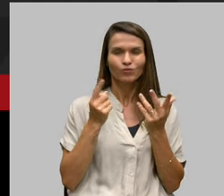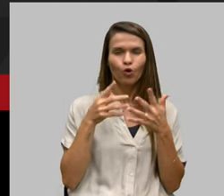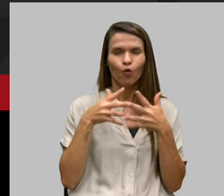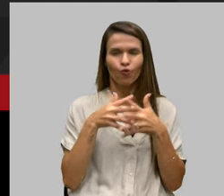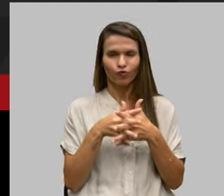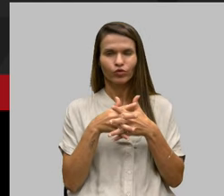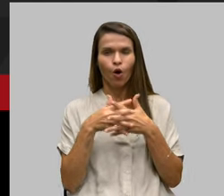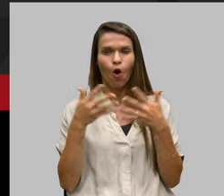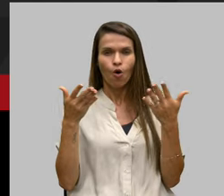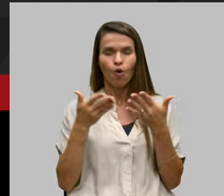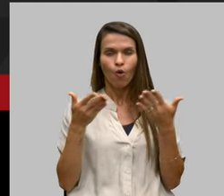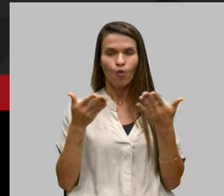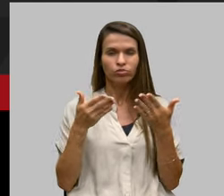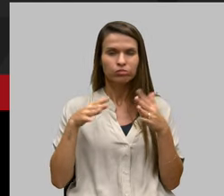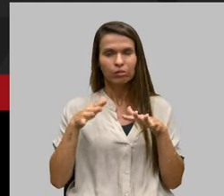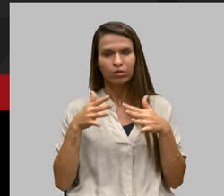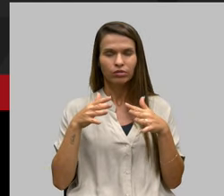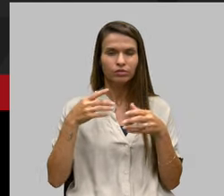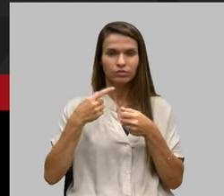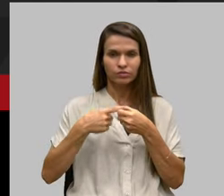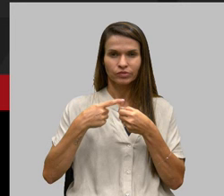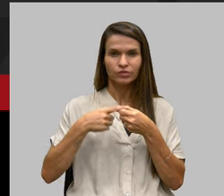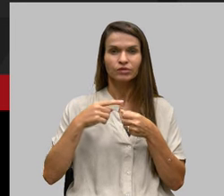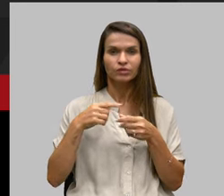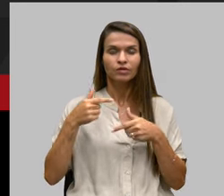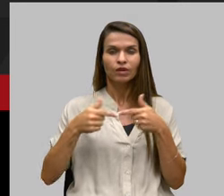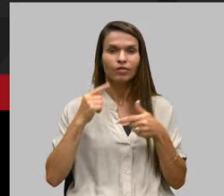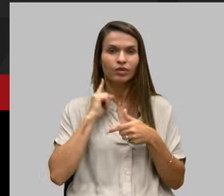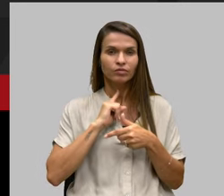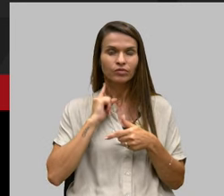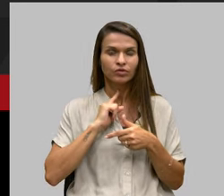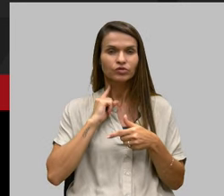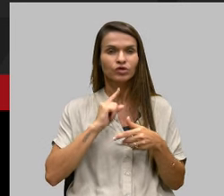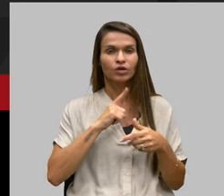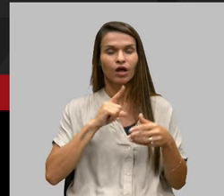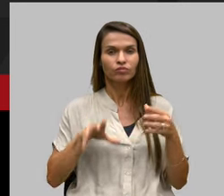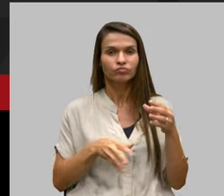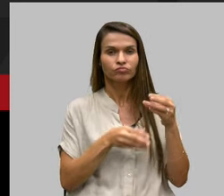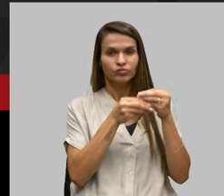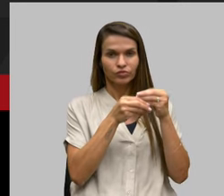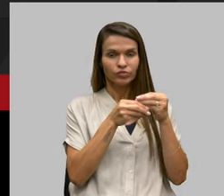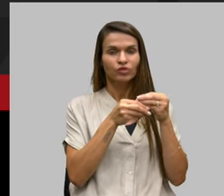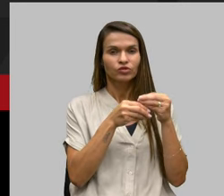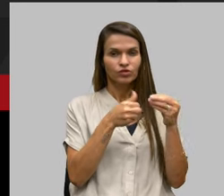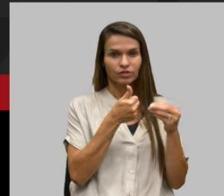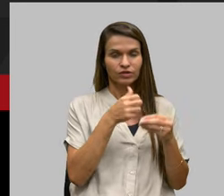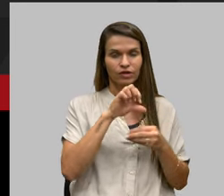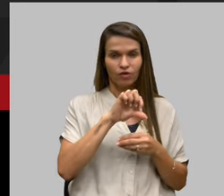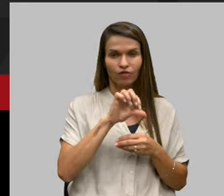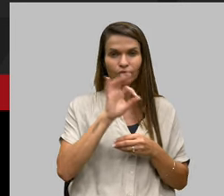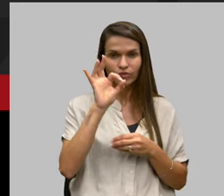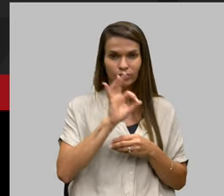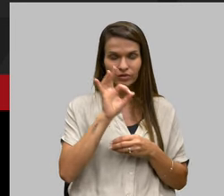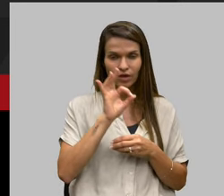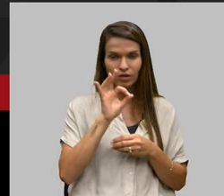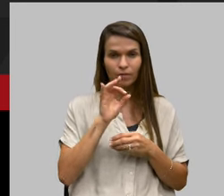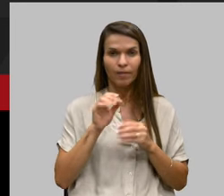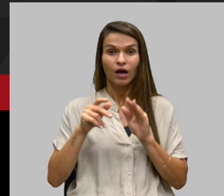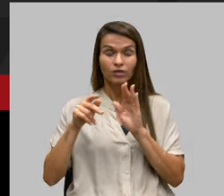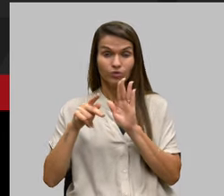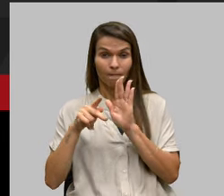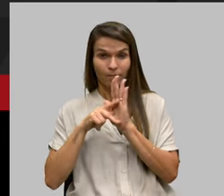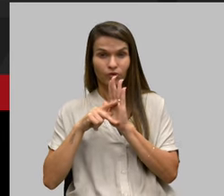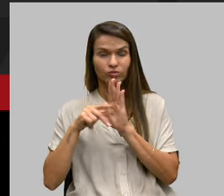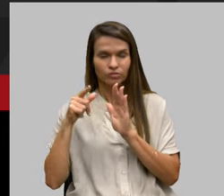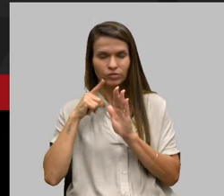média dos municípios que nós trabalhamos em Minas tem uma líquida suplementar para equacionar déficit de 19% mas o plano que está vigente